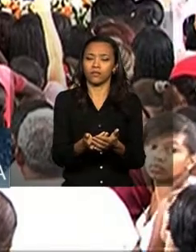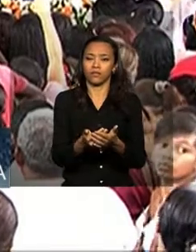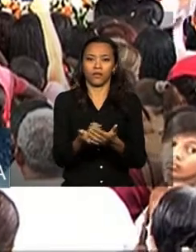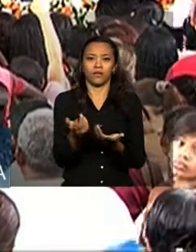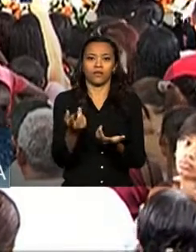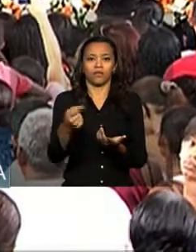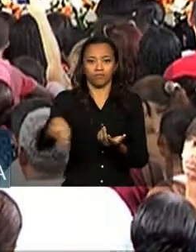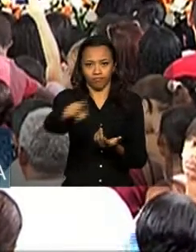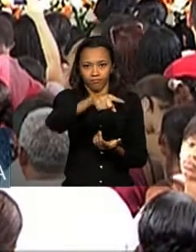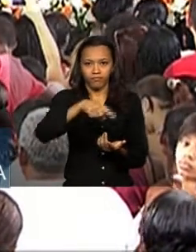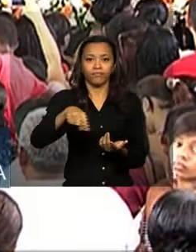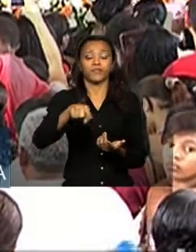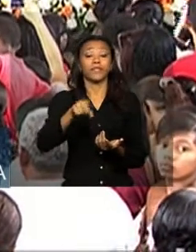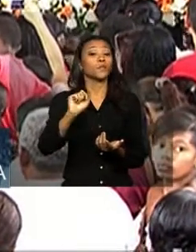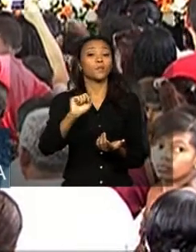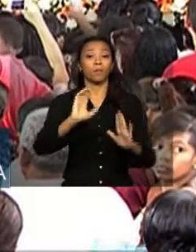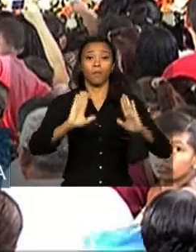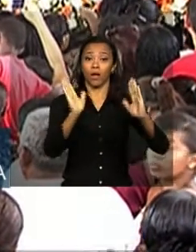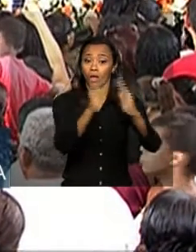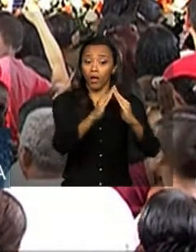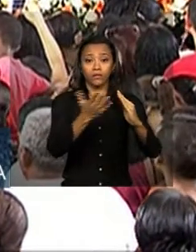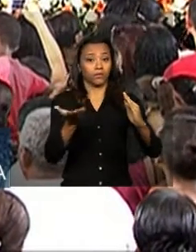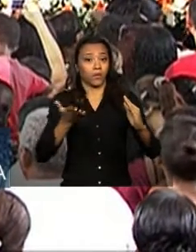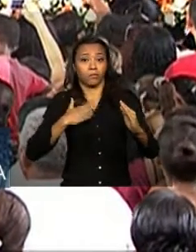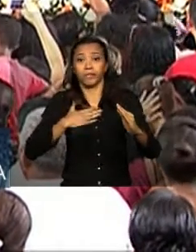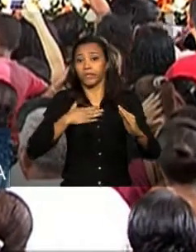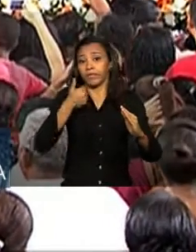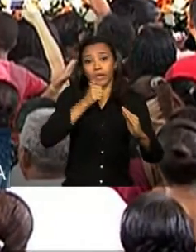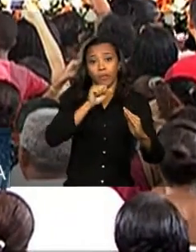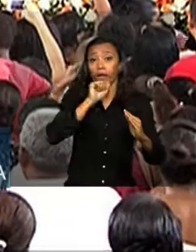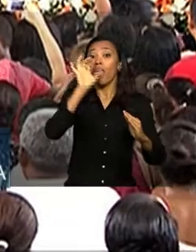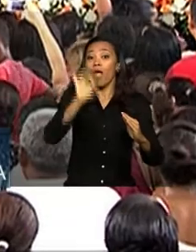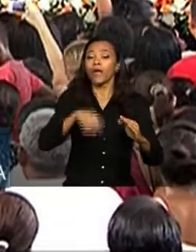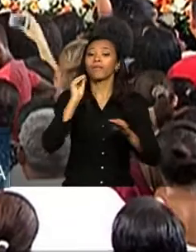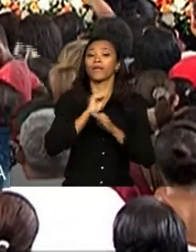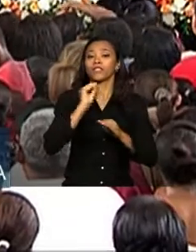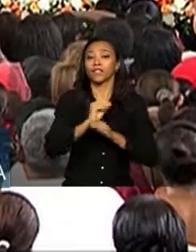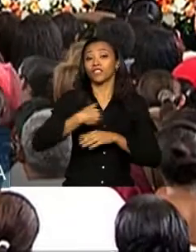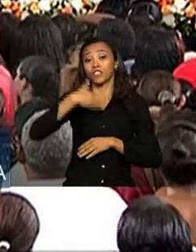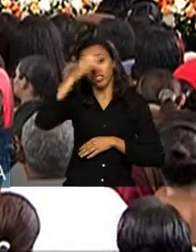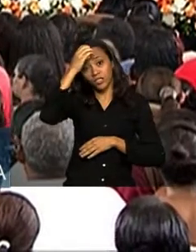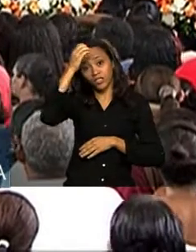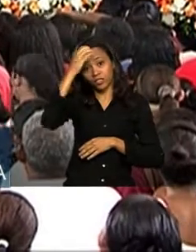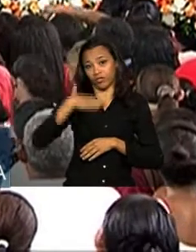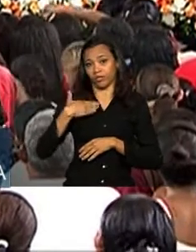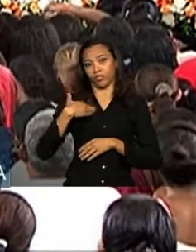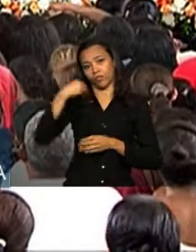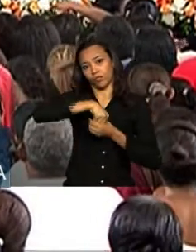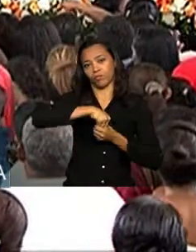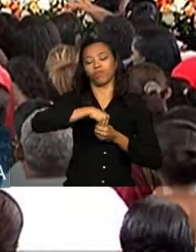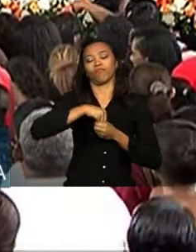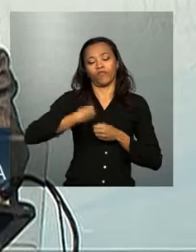vivi, presidenta, numa casa que não era minha nem da minha mãe, era emprestado de minha tia, que ela emprestava para a